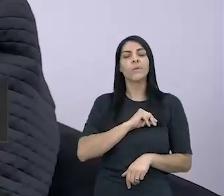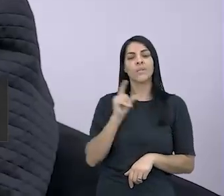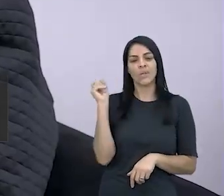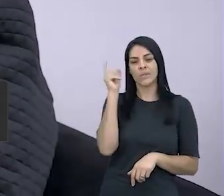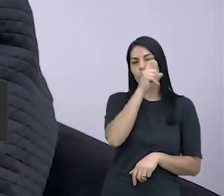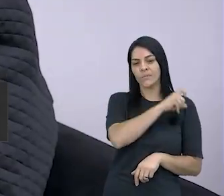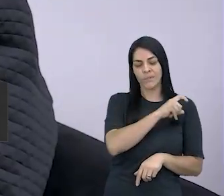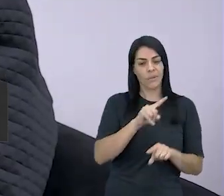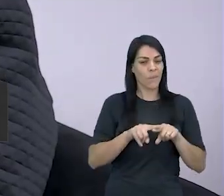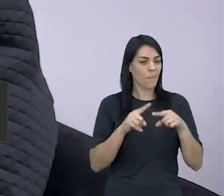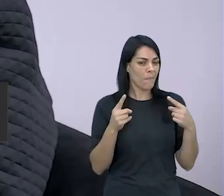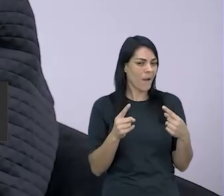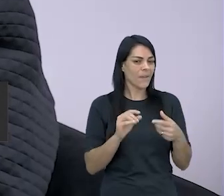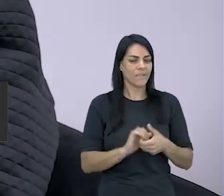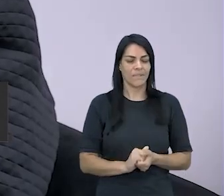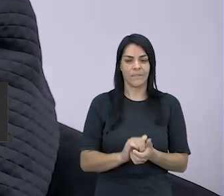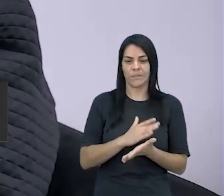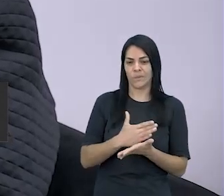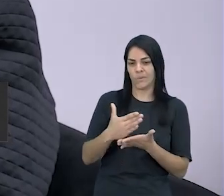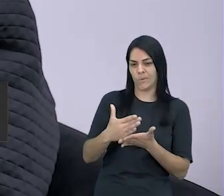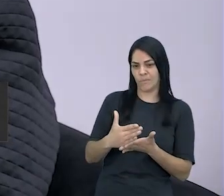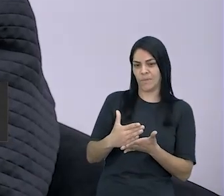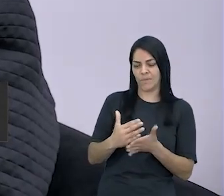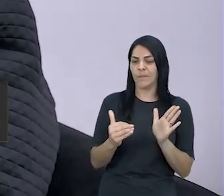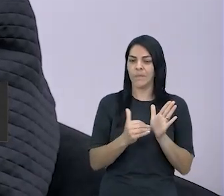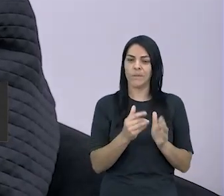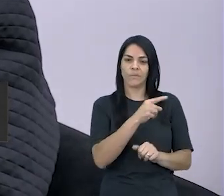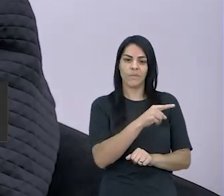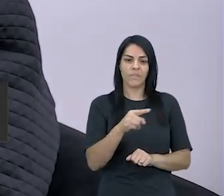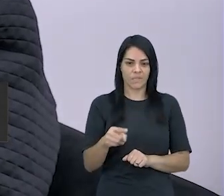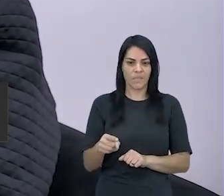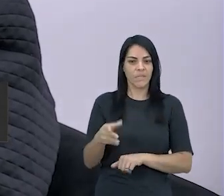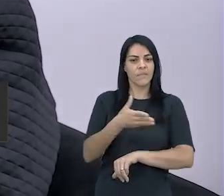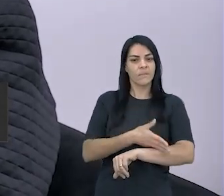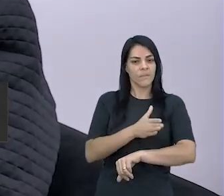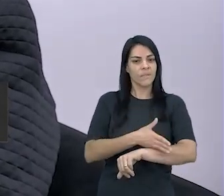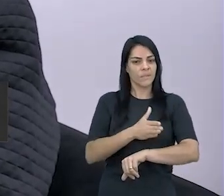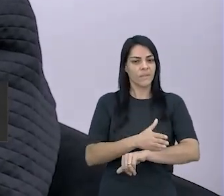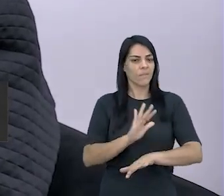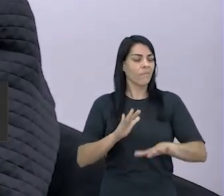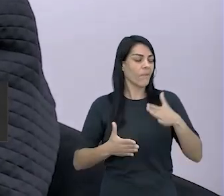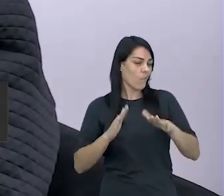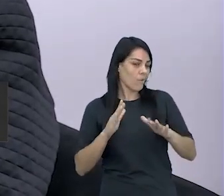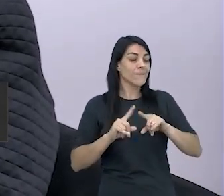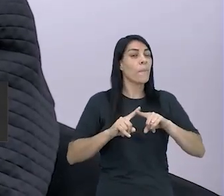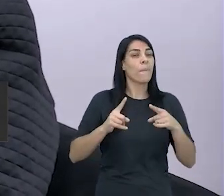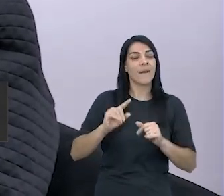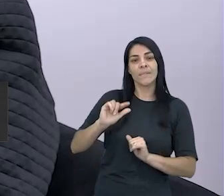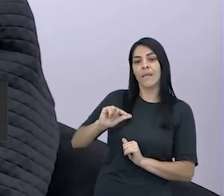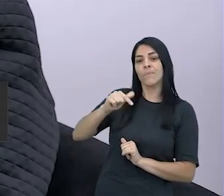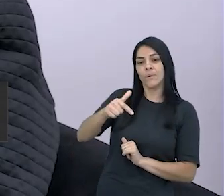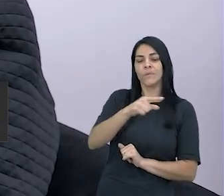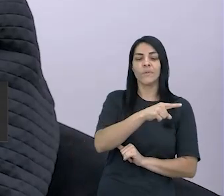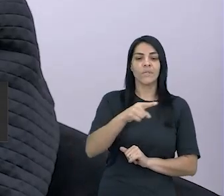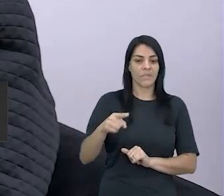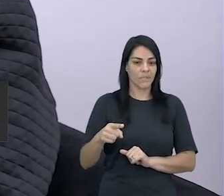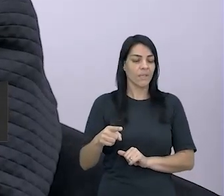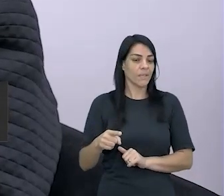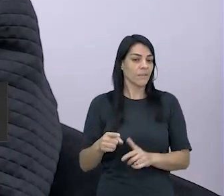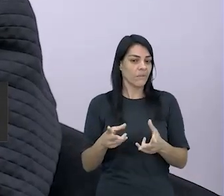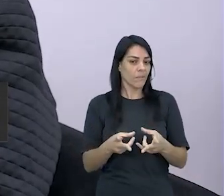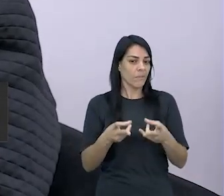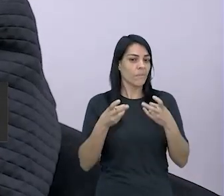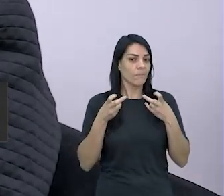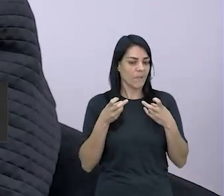trabalhoso. No início, até vocês pegarem uma certa prática, talvez seja, mas depois vocês vão verificar